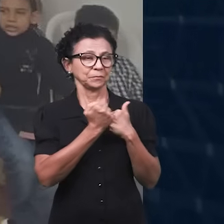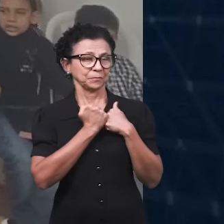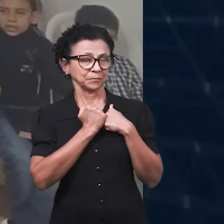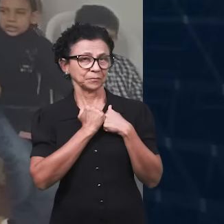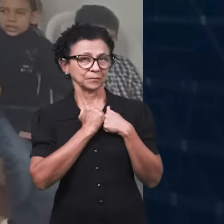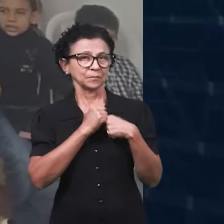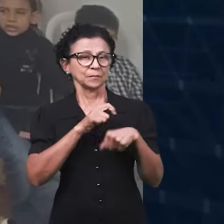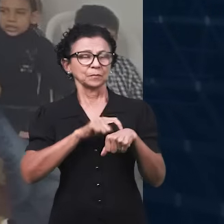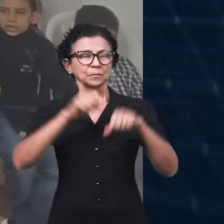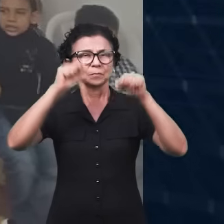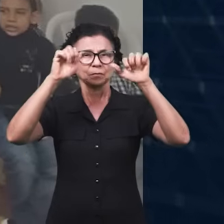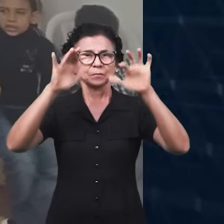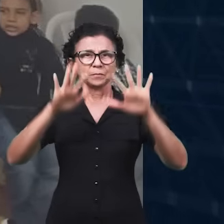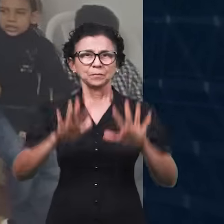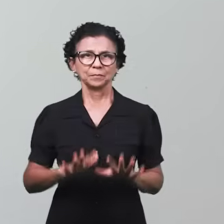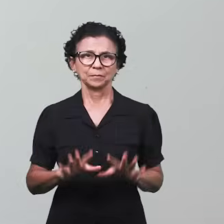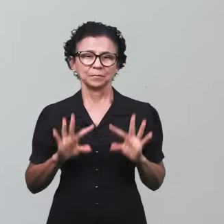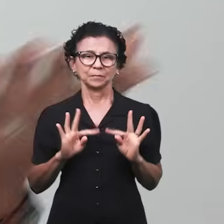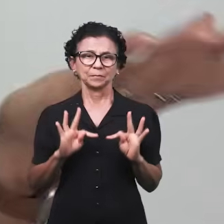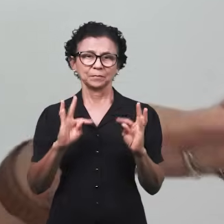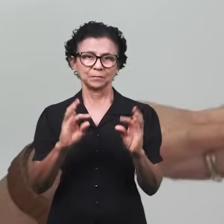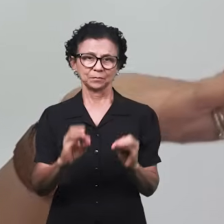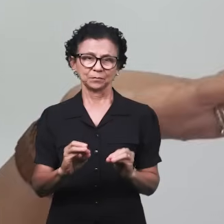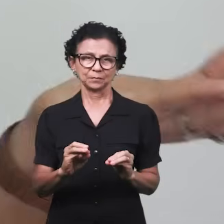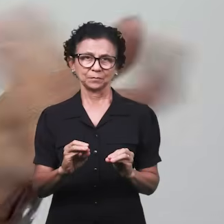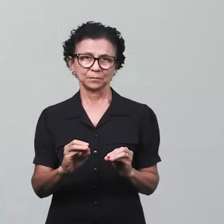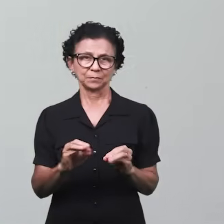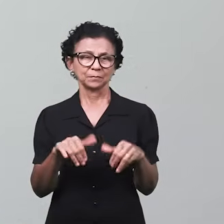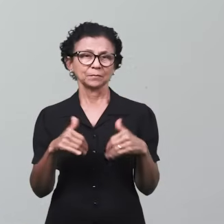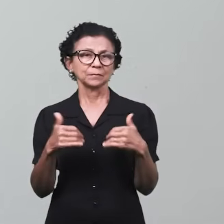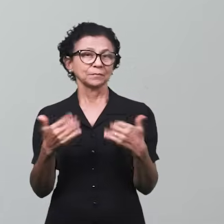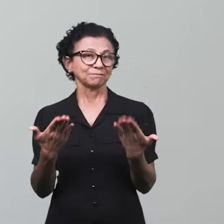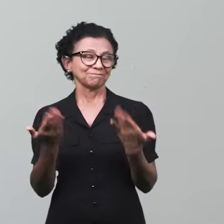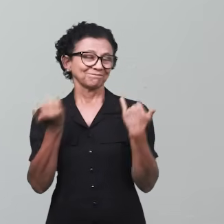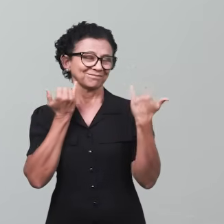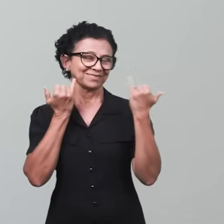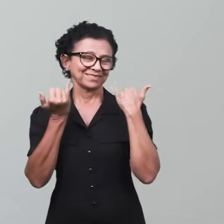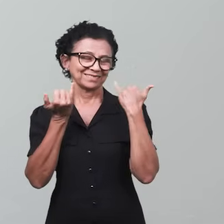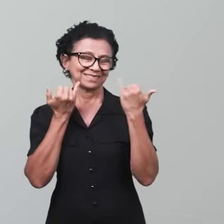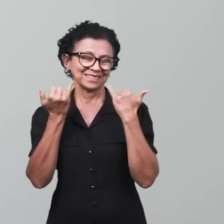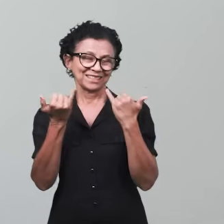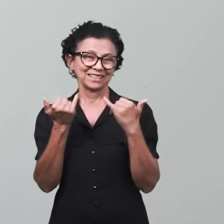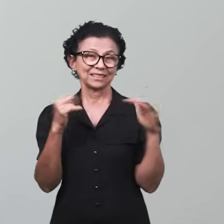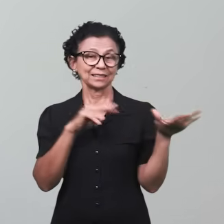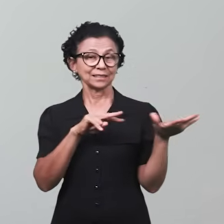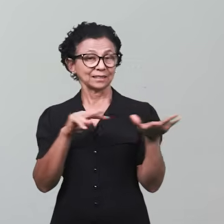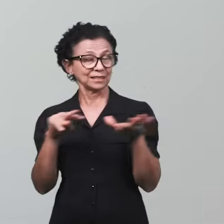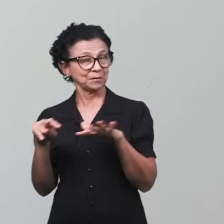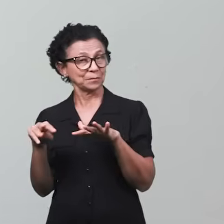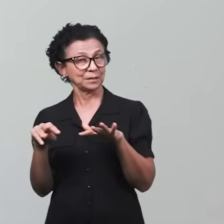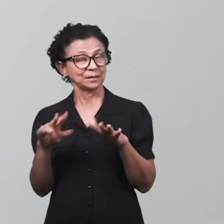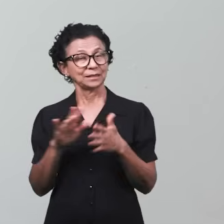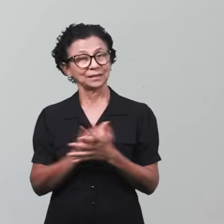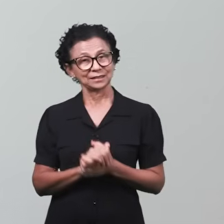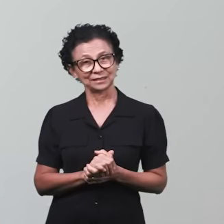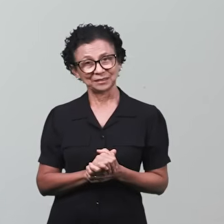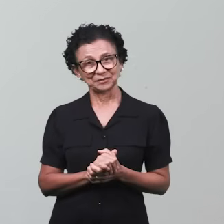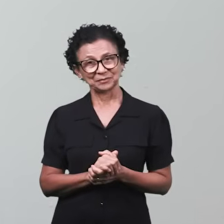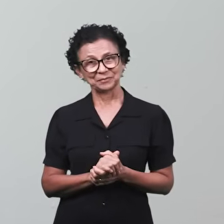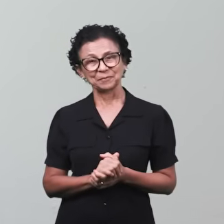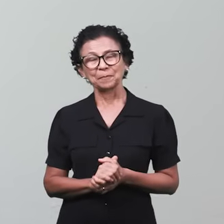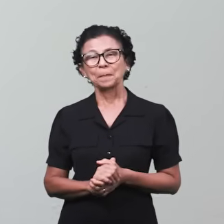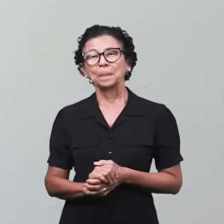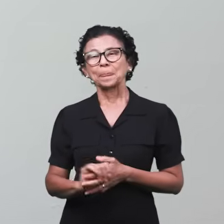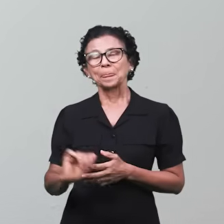espiritual para todos os presentes. Estas foram as informações desta semana da América do Sul e do Caribe.